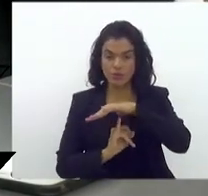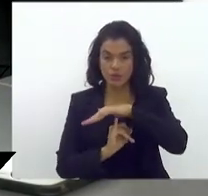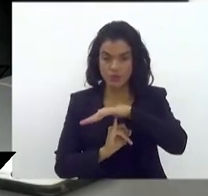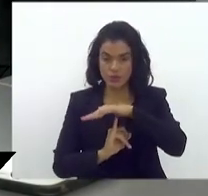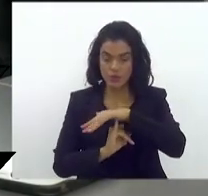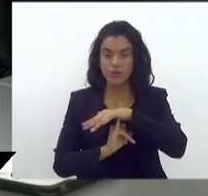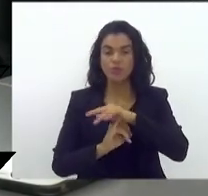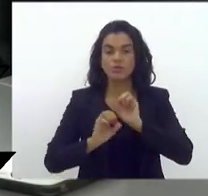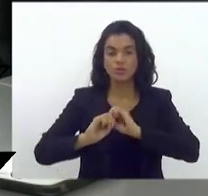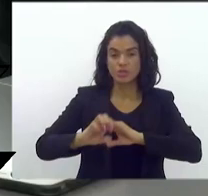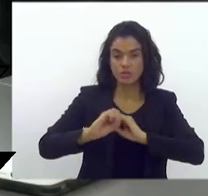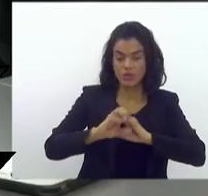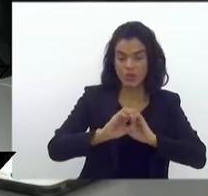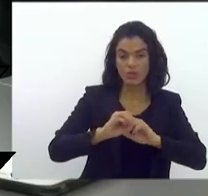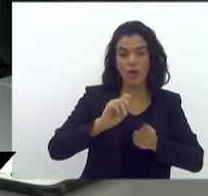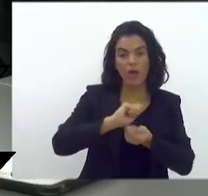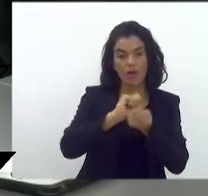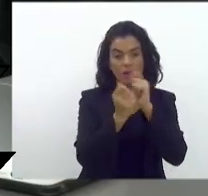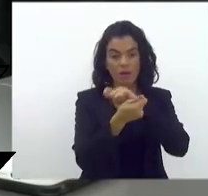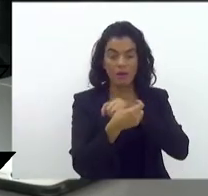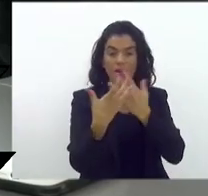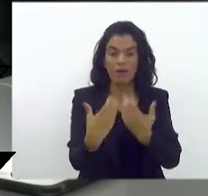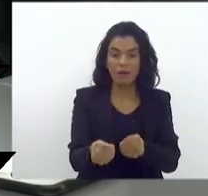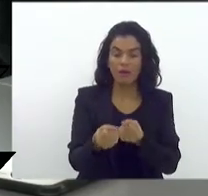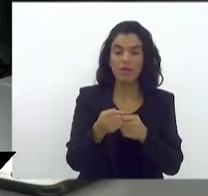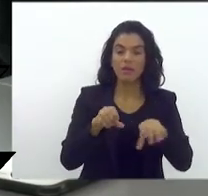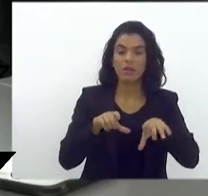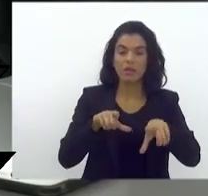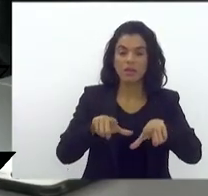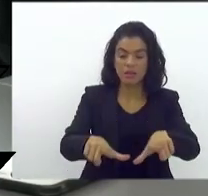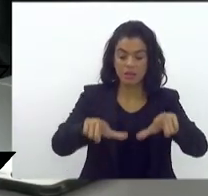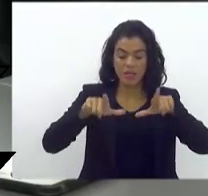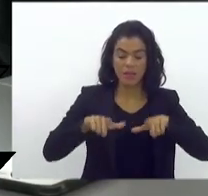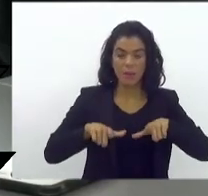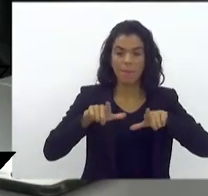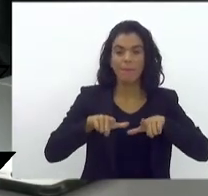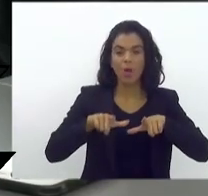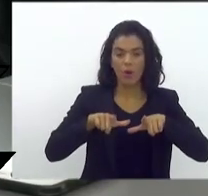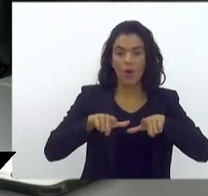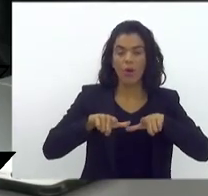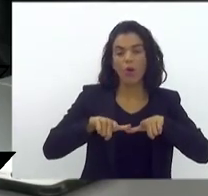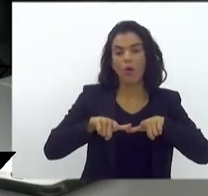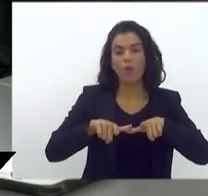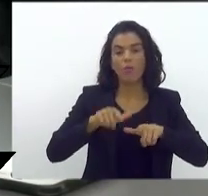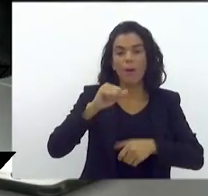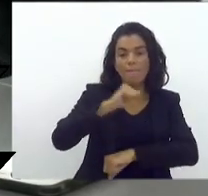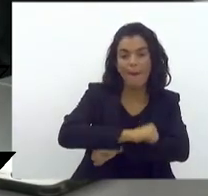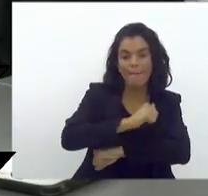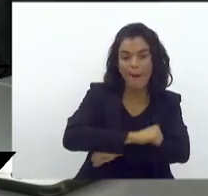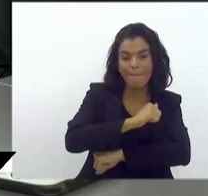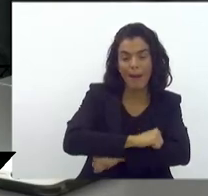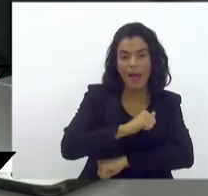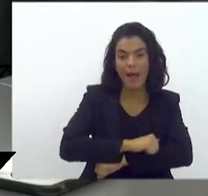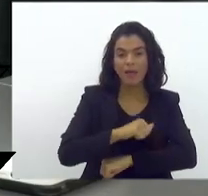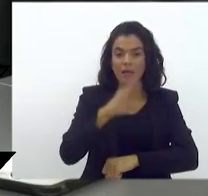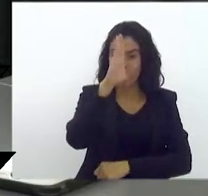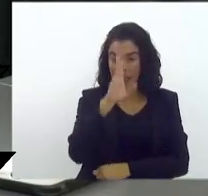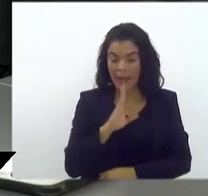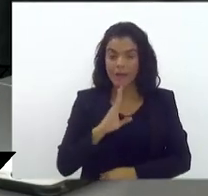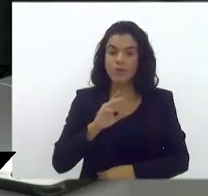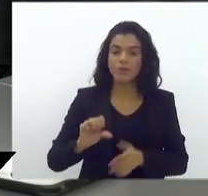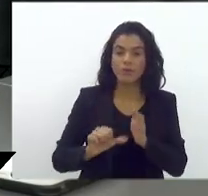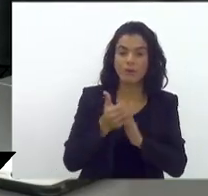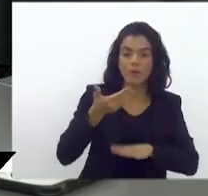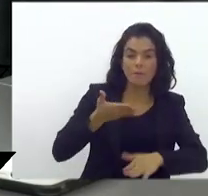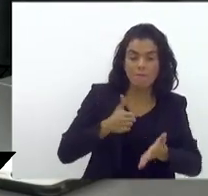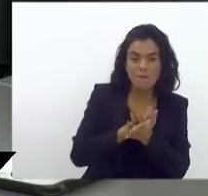de ensino a adotarem o sistema de diploma digital, disponibilizarem gratuitamente, em primeira via, uma